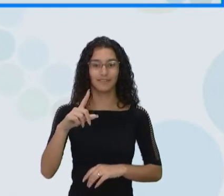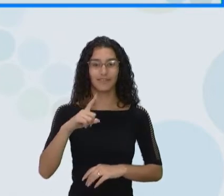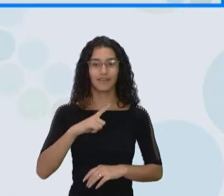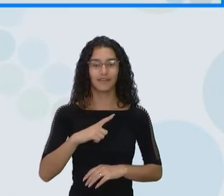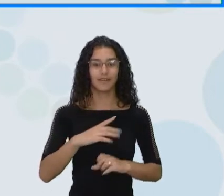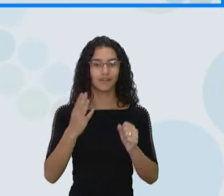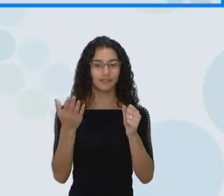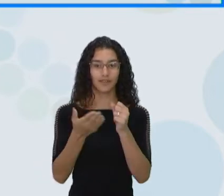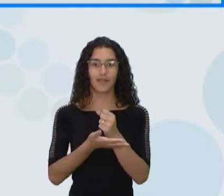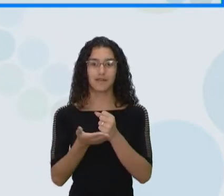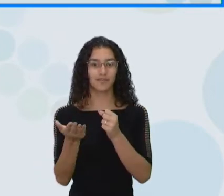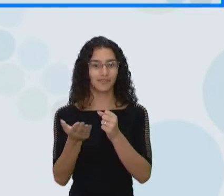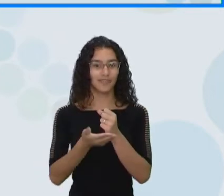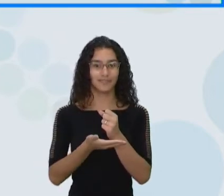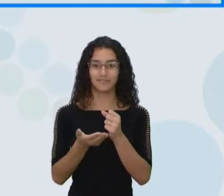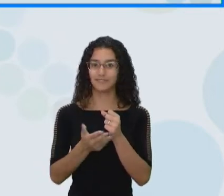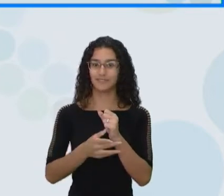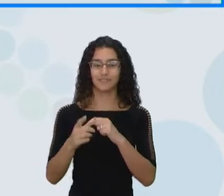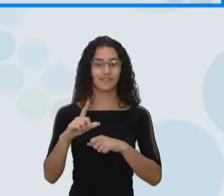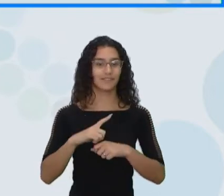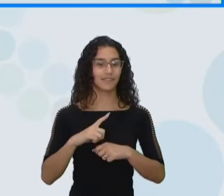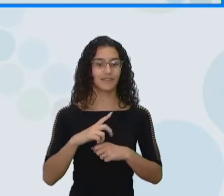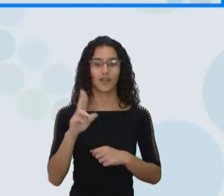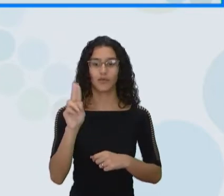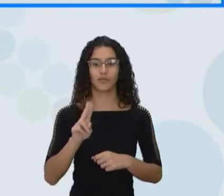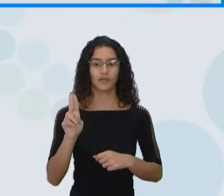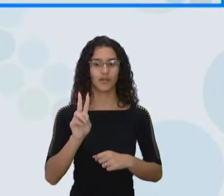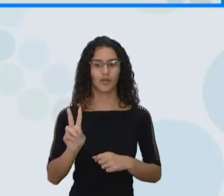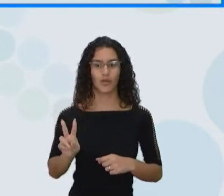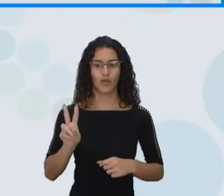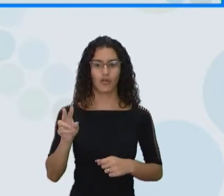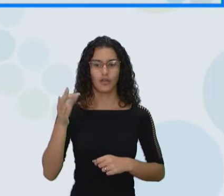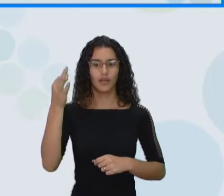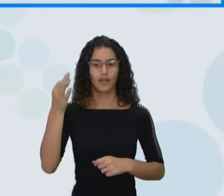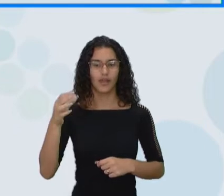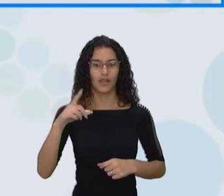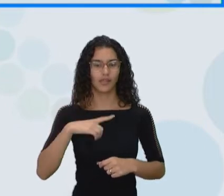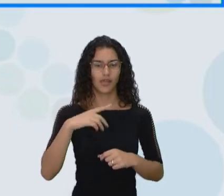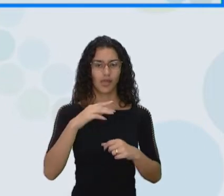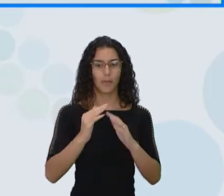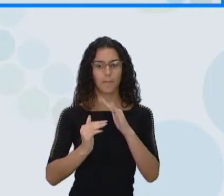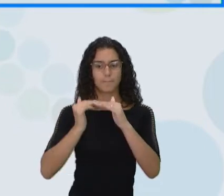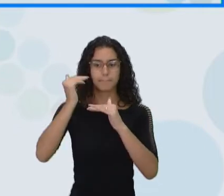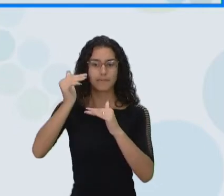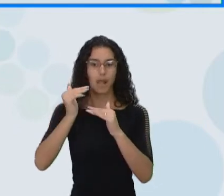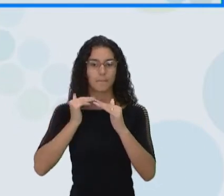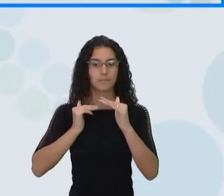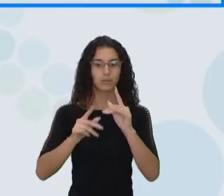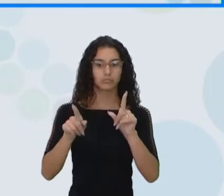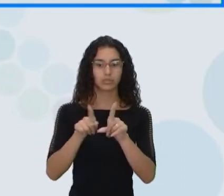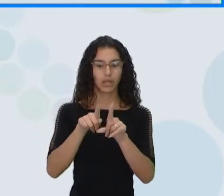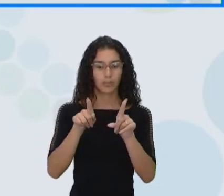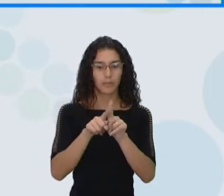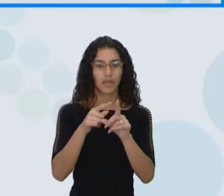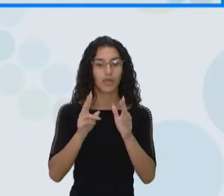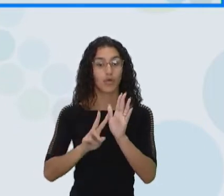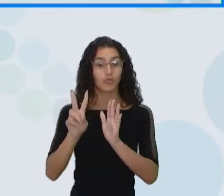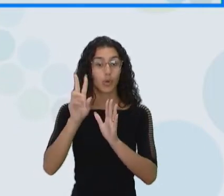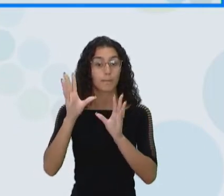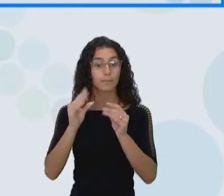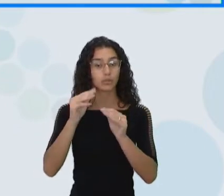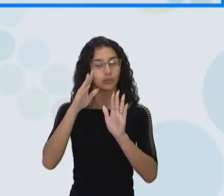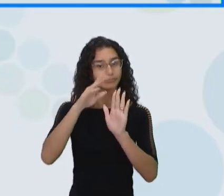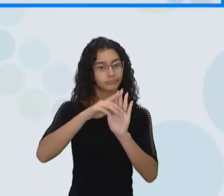previsão baixa, tá? Eu não peguei os valores mais tops e nem mais altos e nem os valores muito,